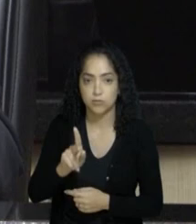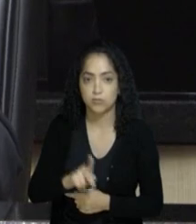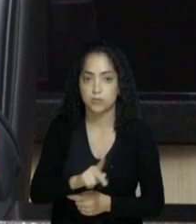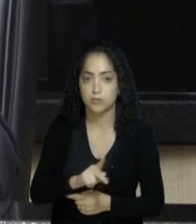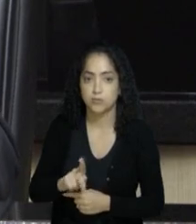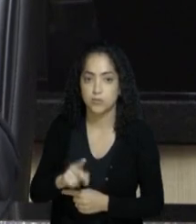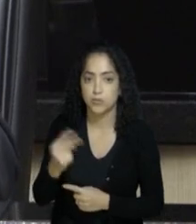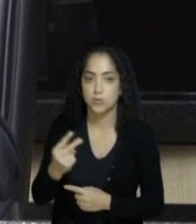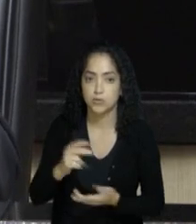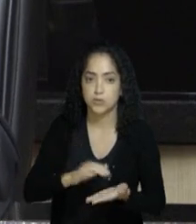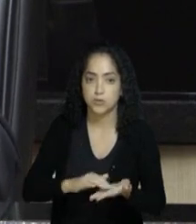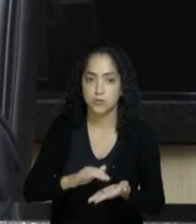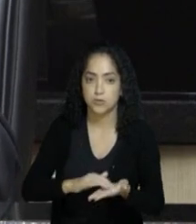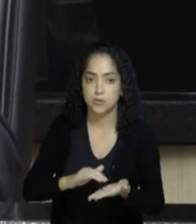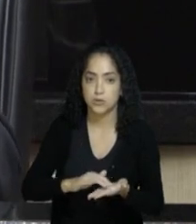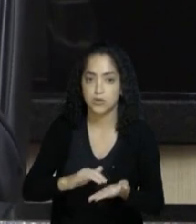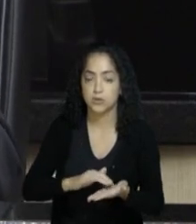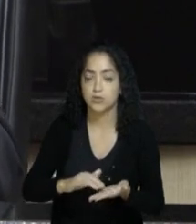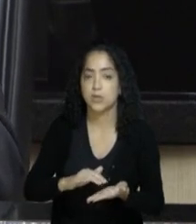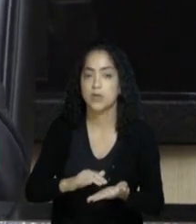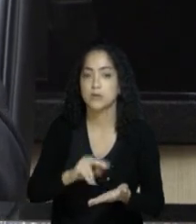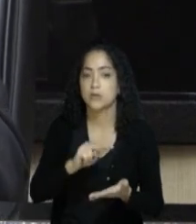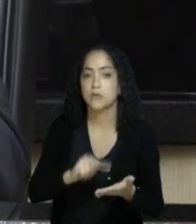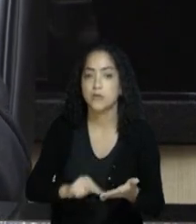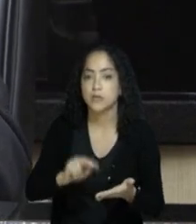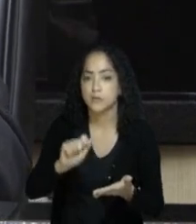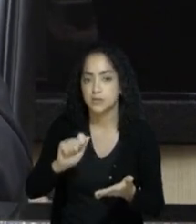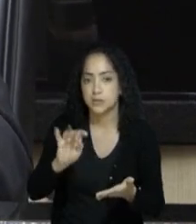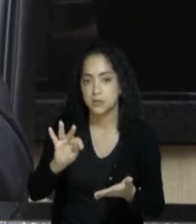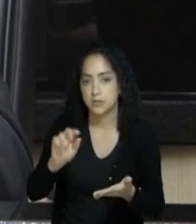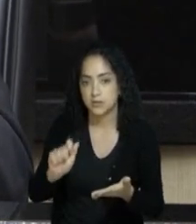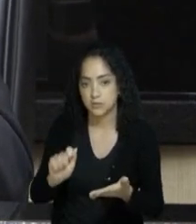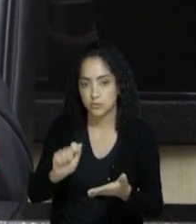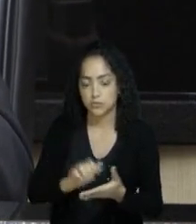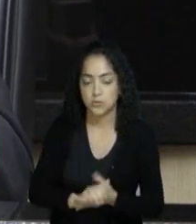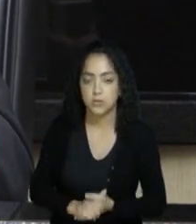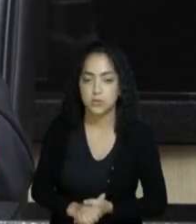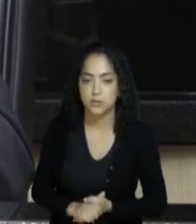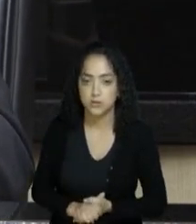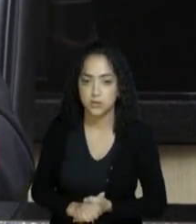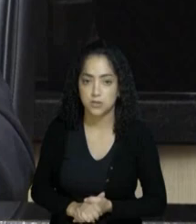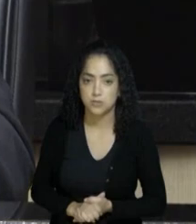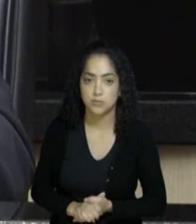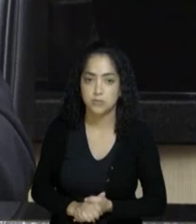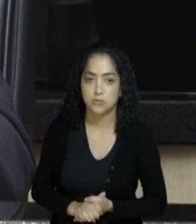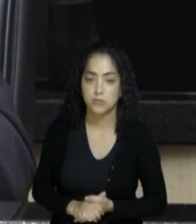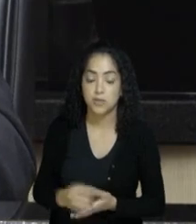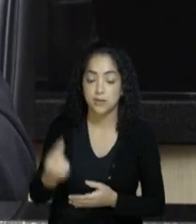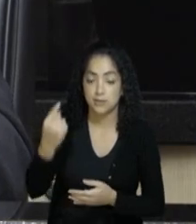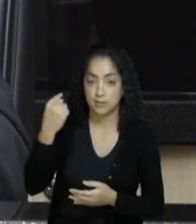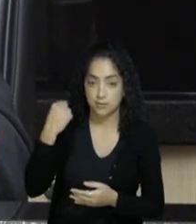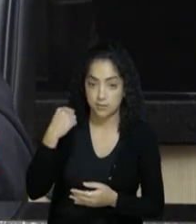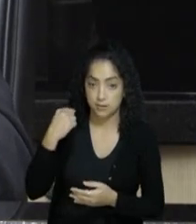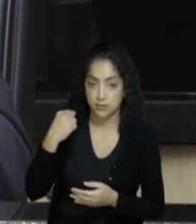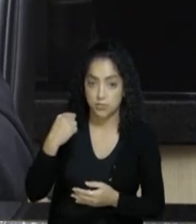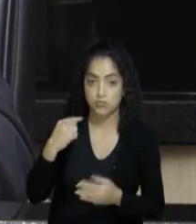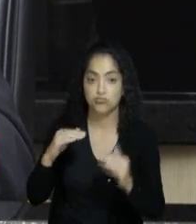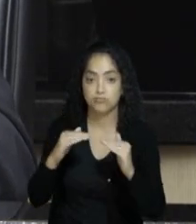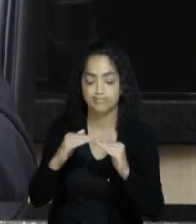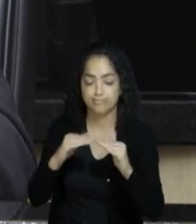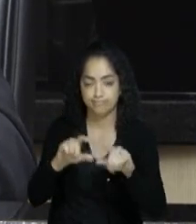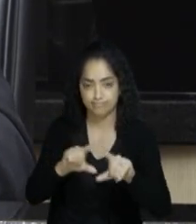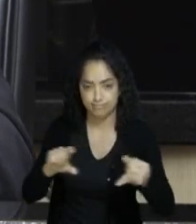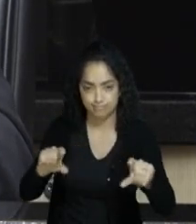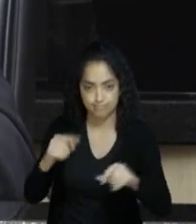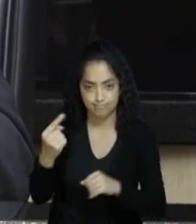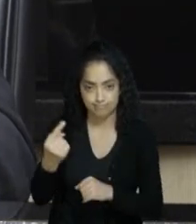Baldiceira, segundo secretário, para proceder à leitura da ata da sessão anterior, que, em consonância com